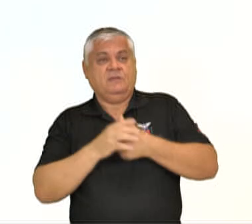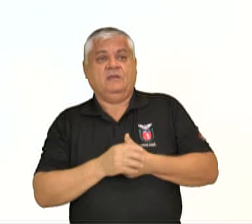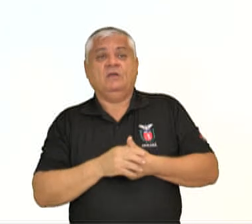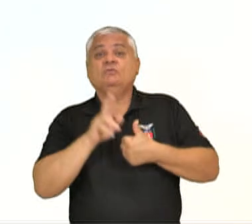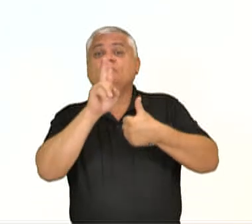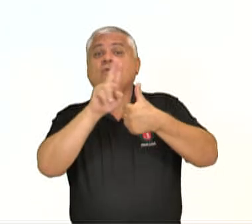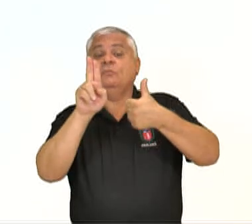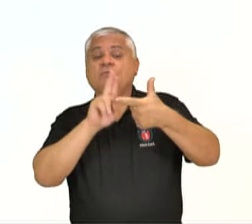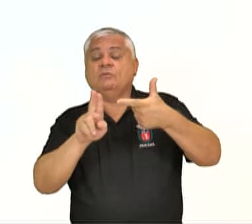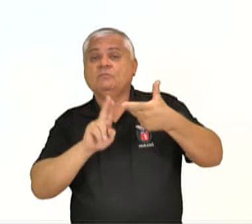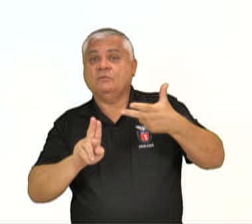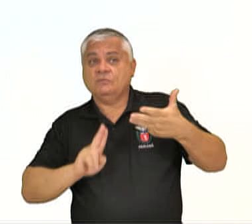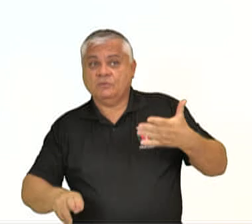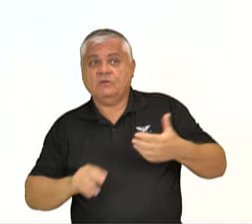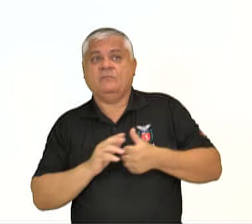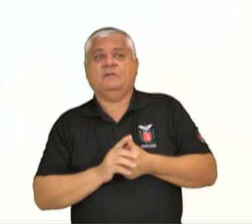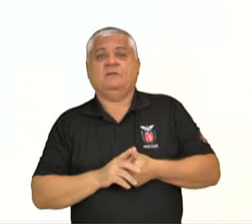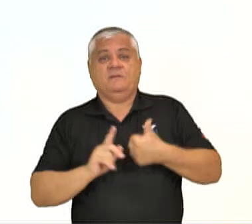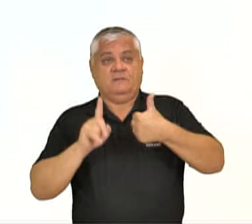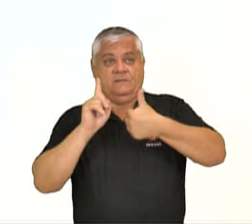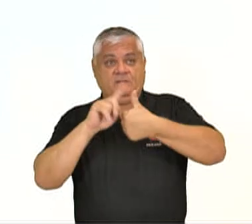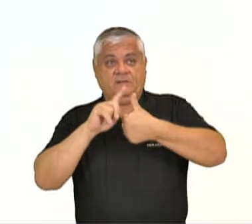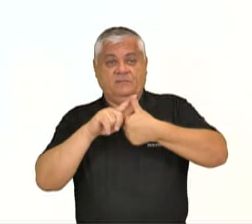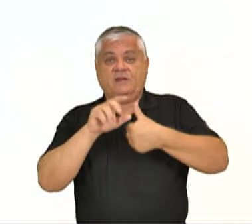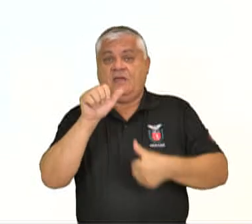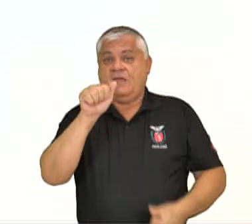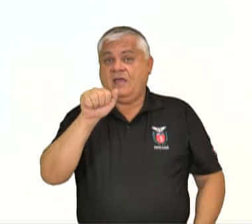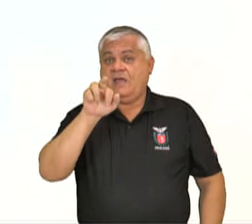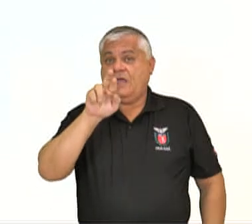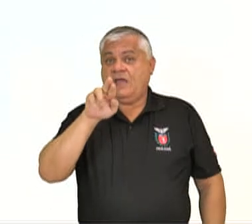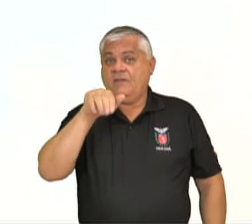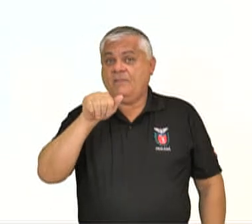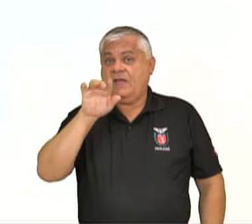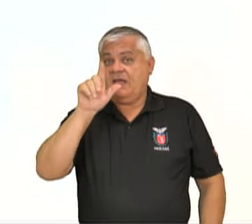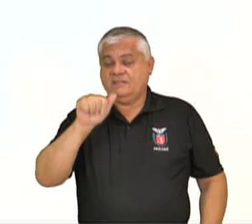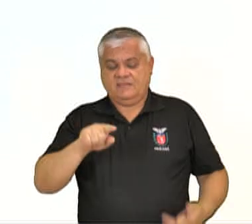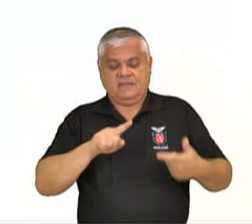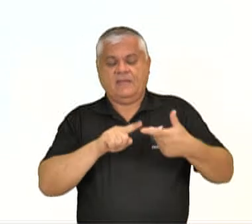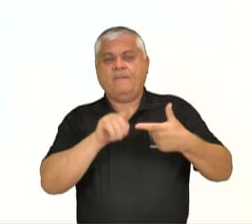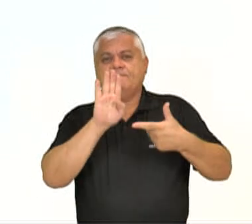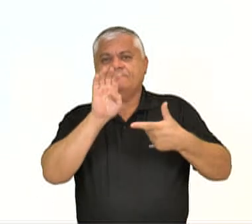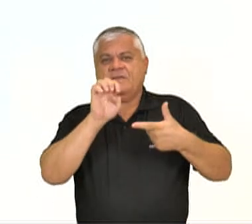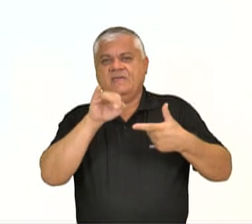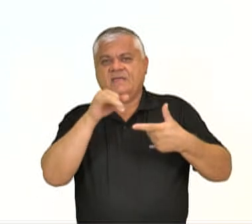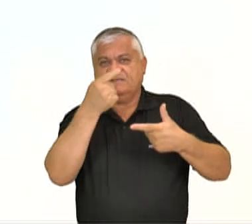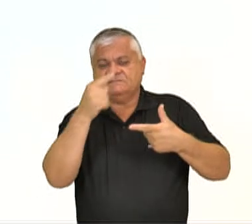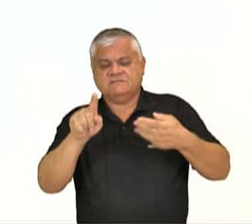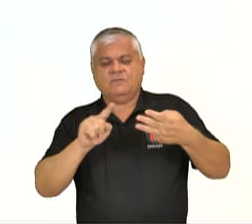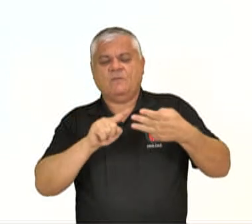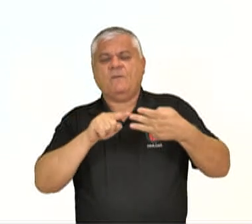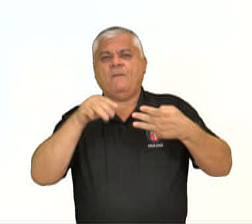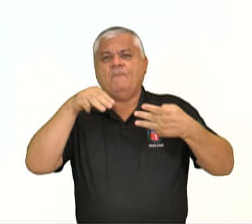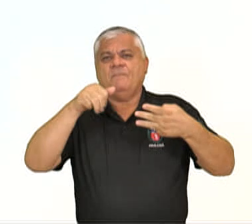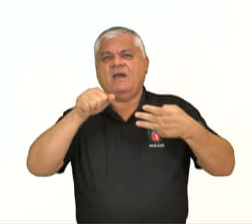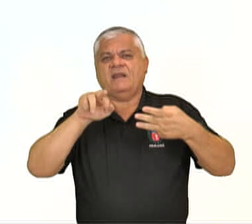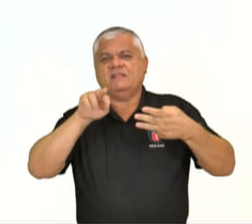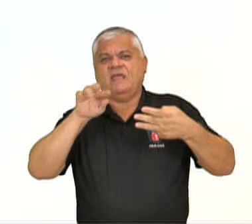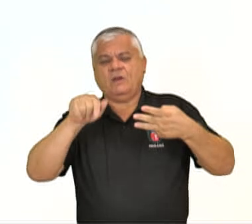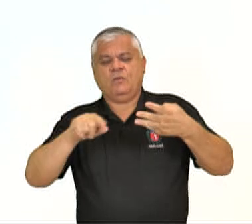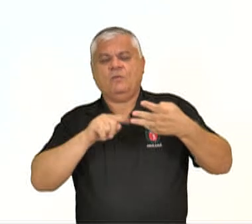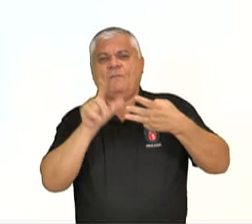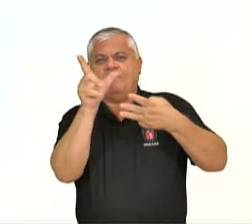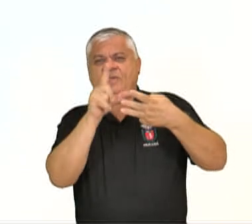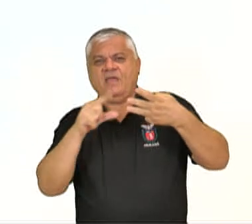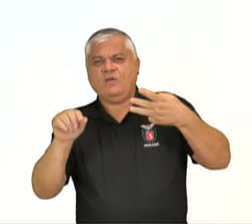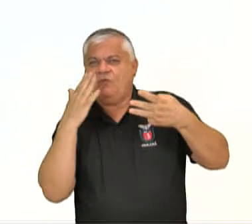os golpes de ataque que nós vimos hoje. A armada, a bênção, o martelo, a meia-lua de frente,